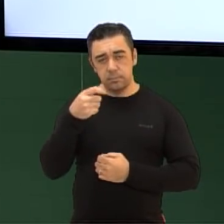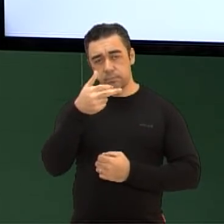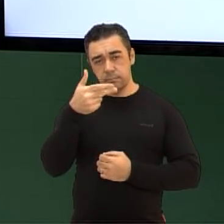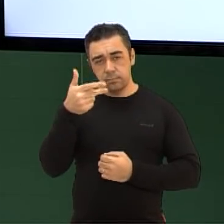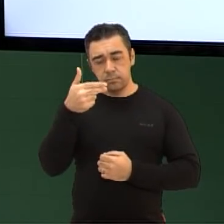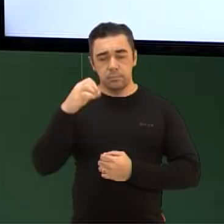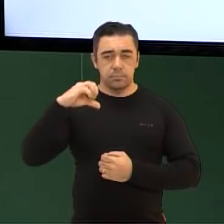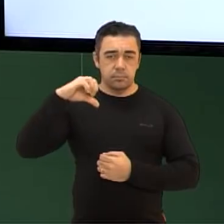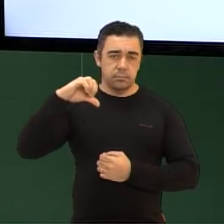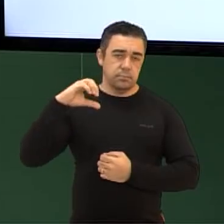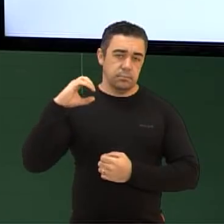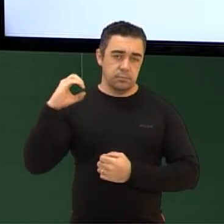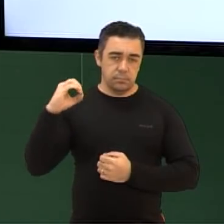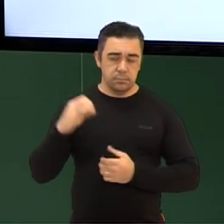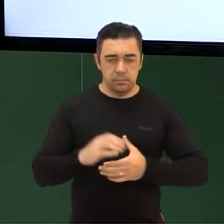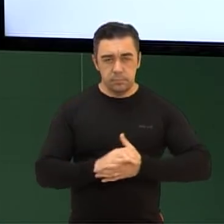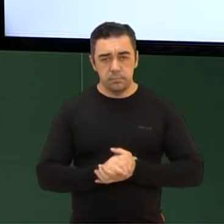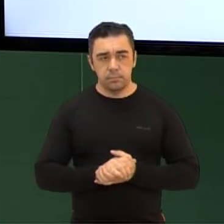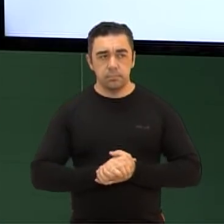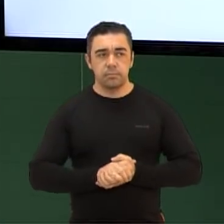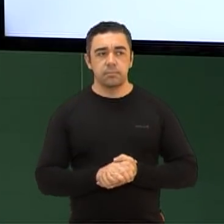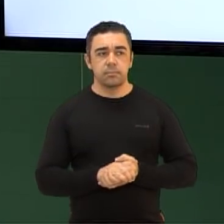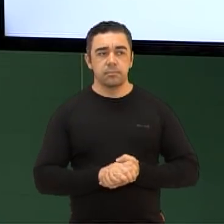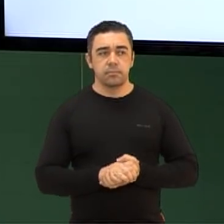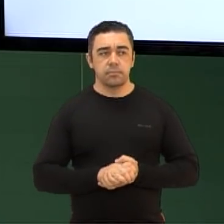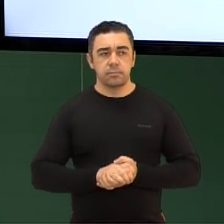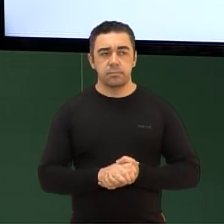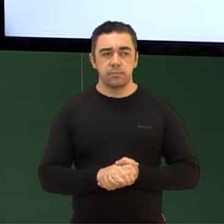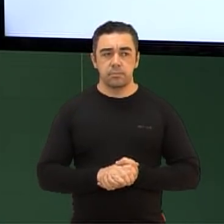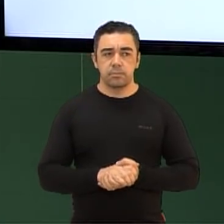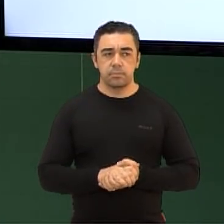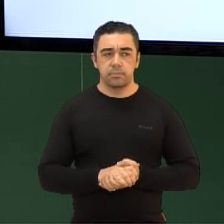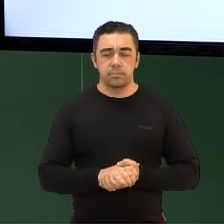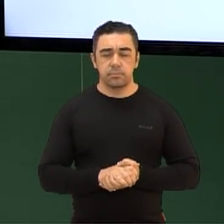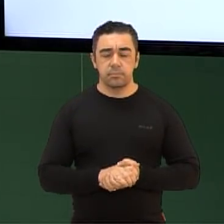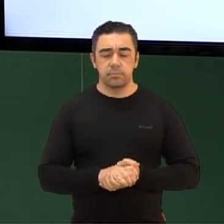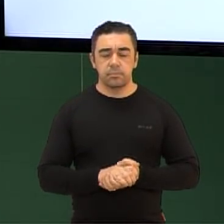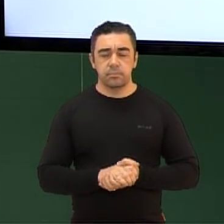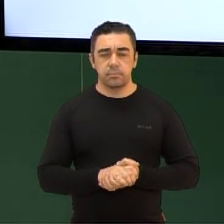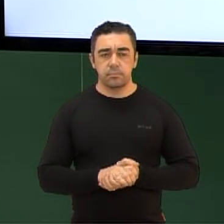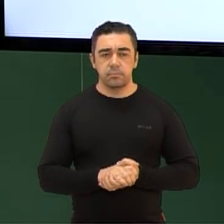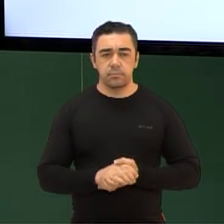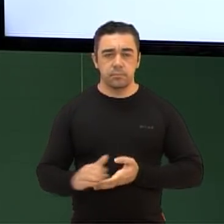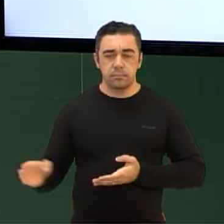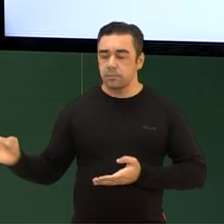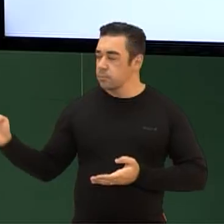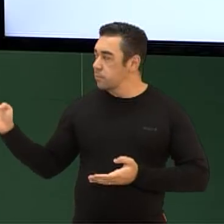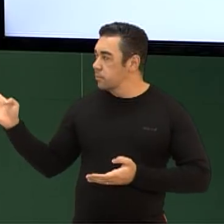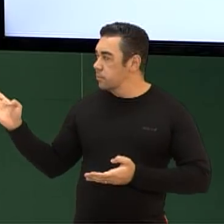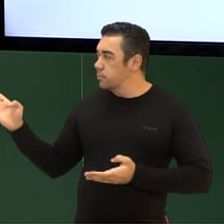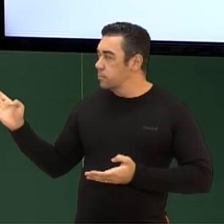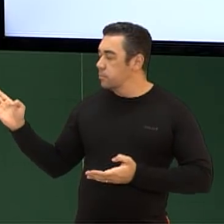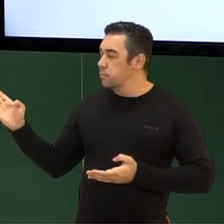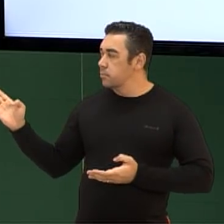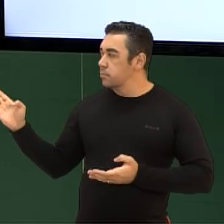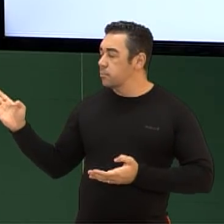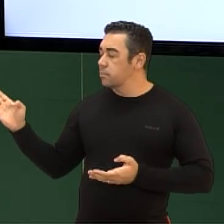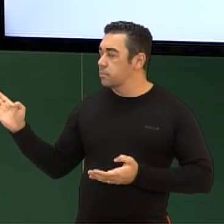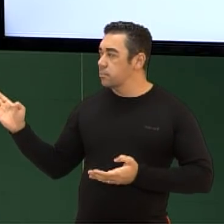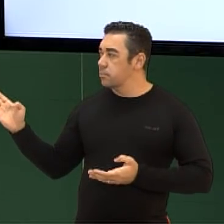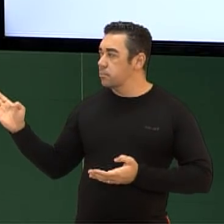posso adicionar esses dois juntos. Então, 3x mais 2x, eu tenho